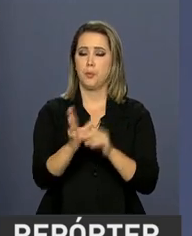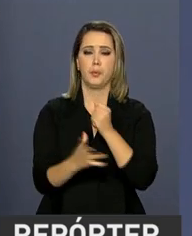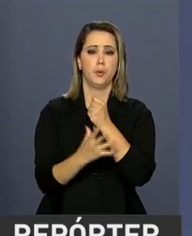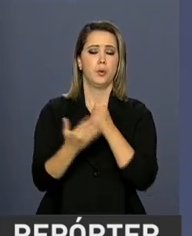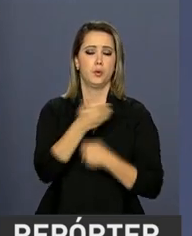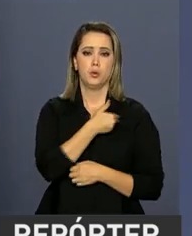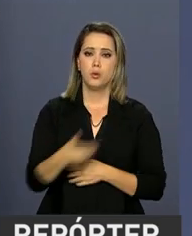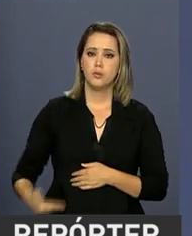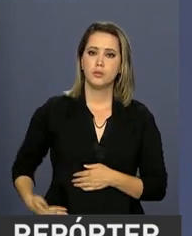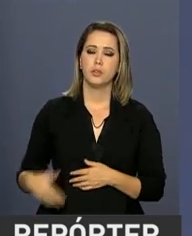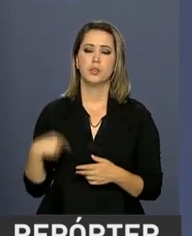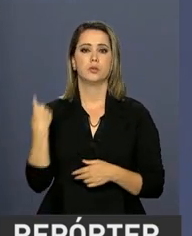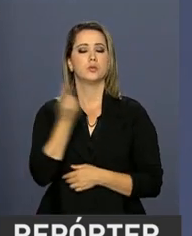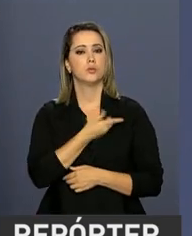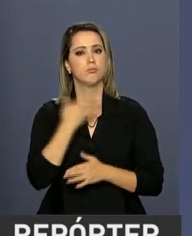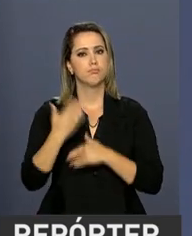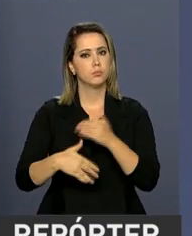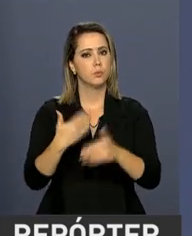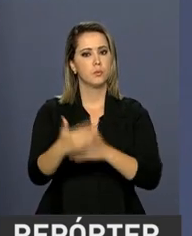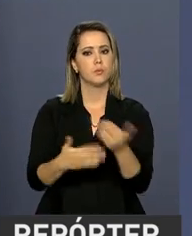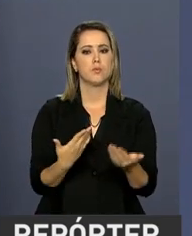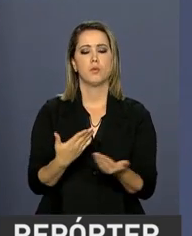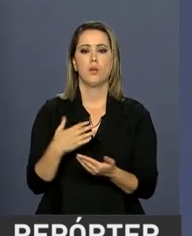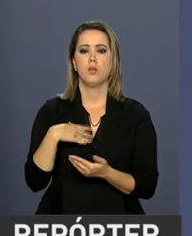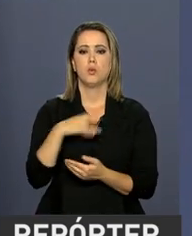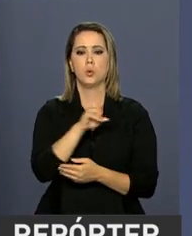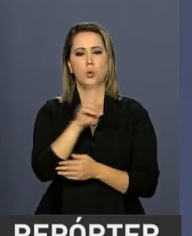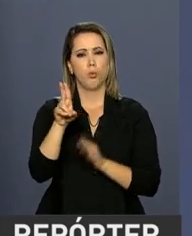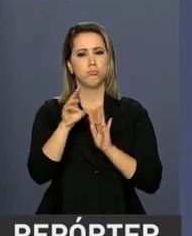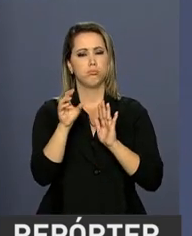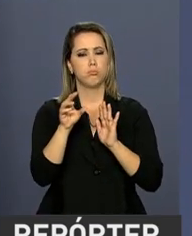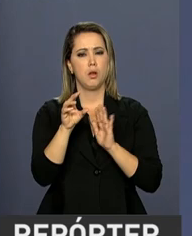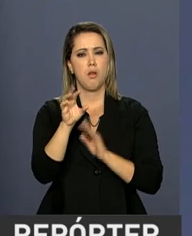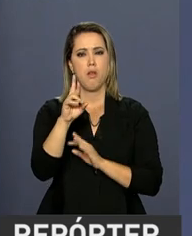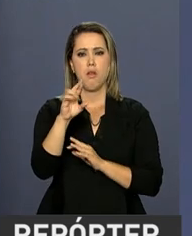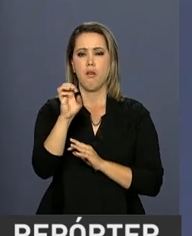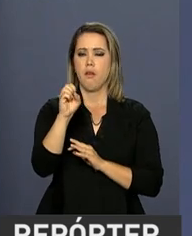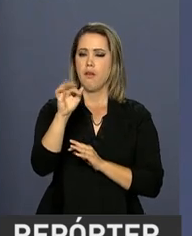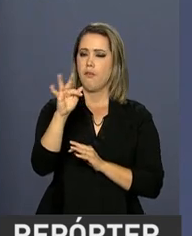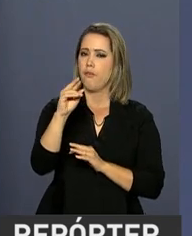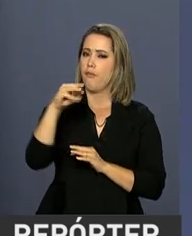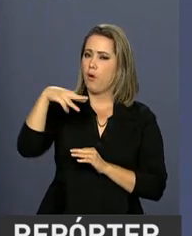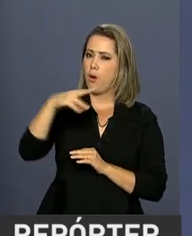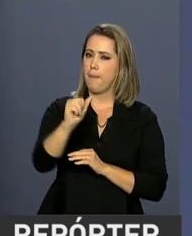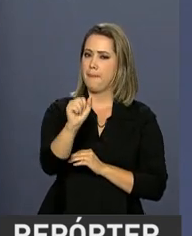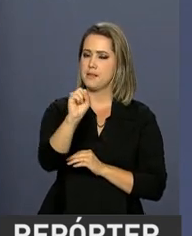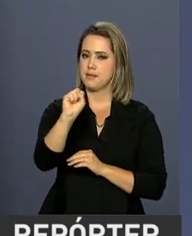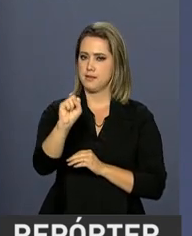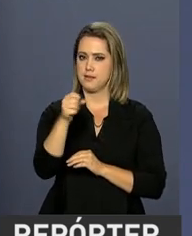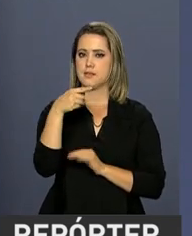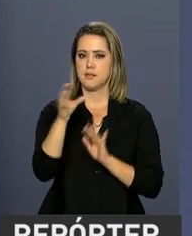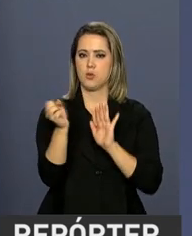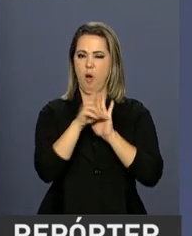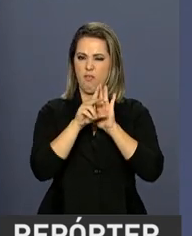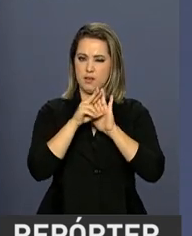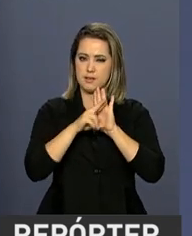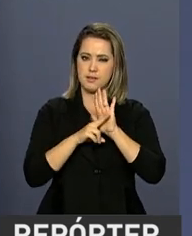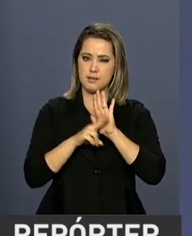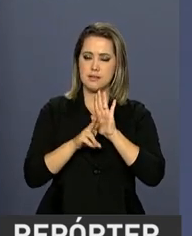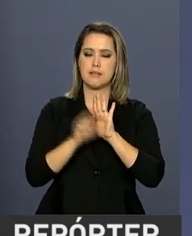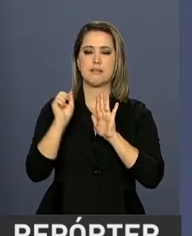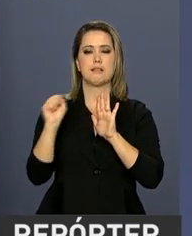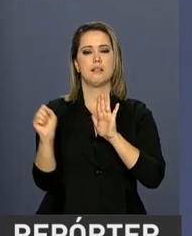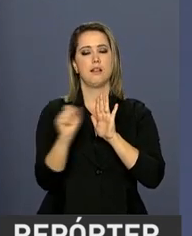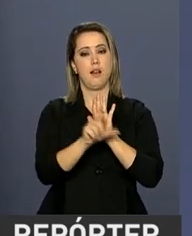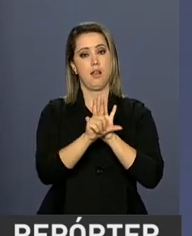razão que ao levarmos adiante as chamadas reformas que estamos fazendo no país, nós temos muito apoio